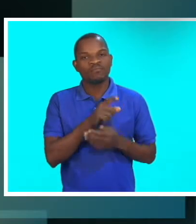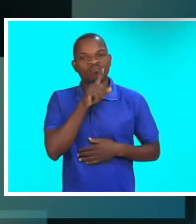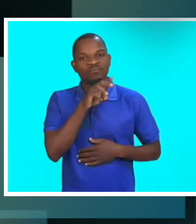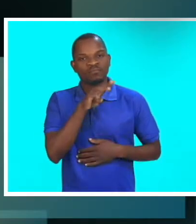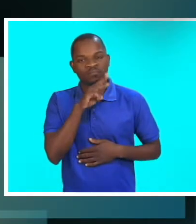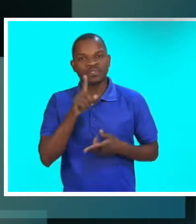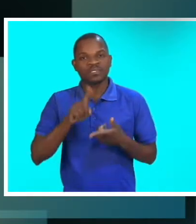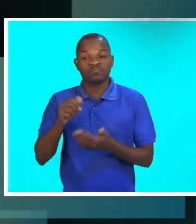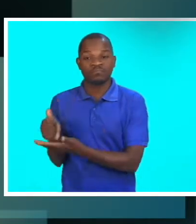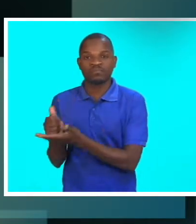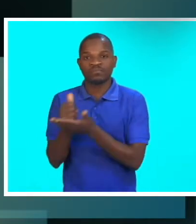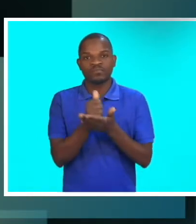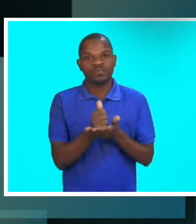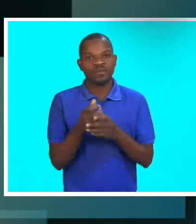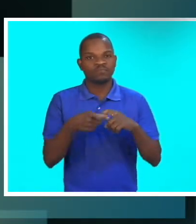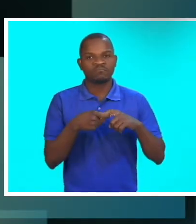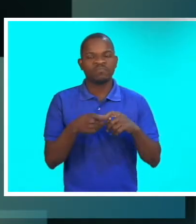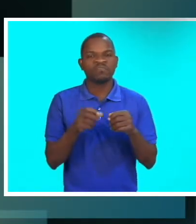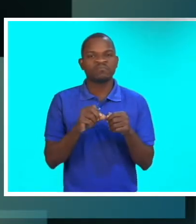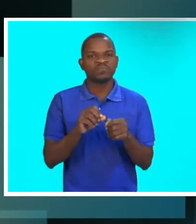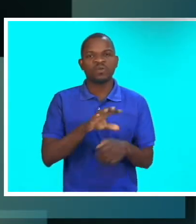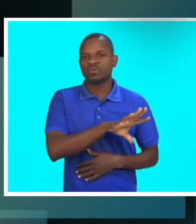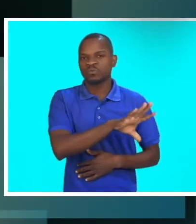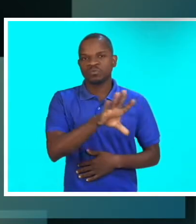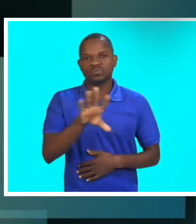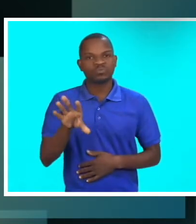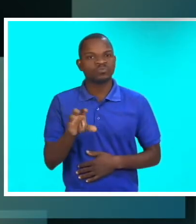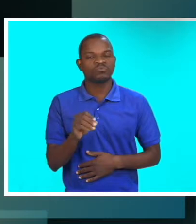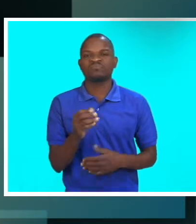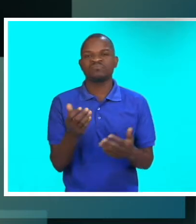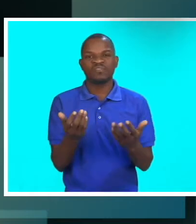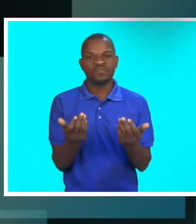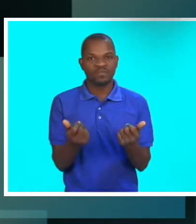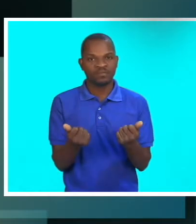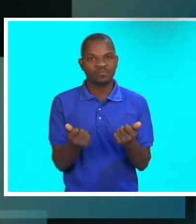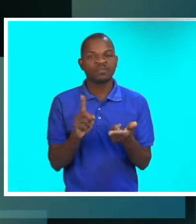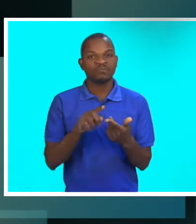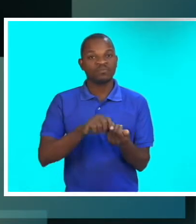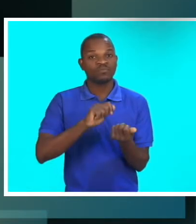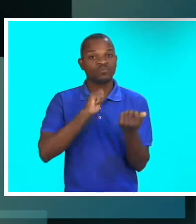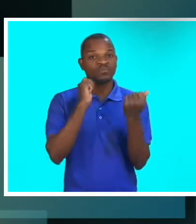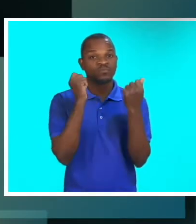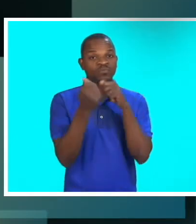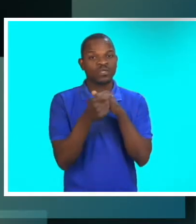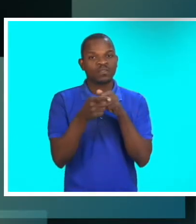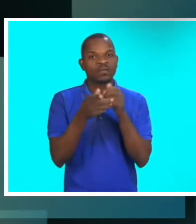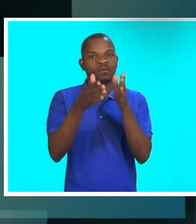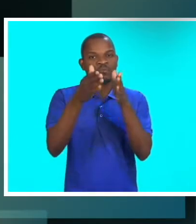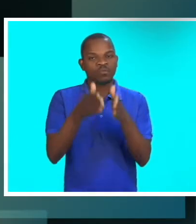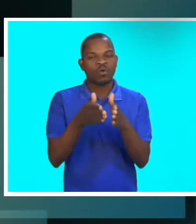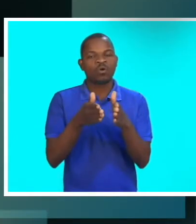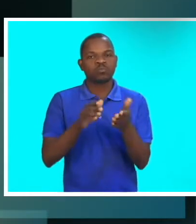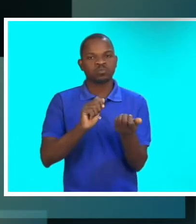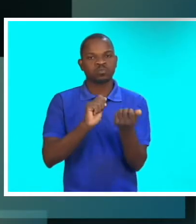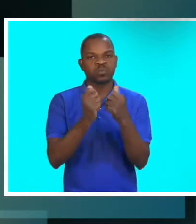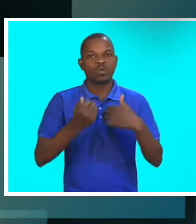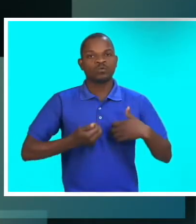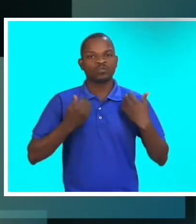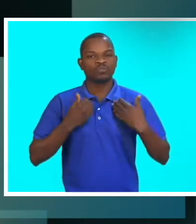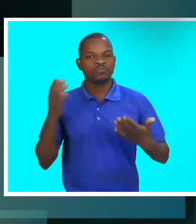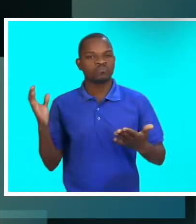países e apoio de familiares fizeram as coisas tomarem simples e transformar este ano em uma